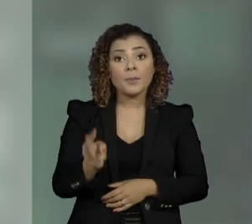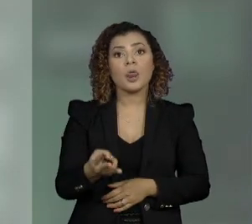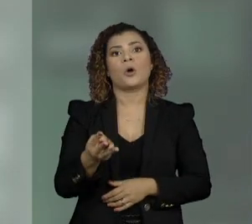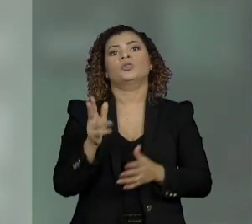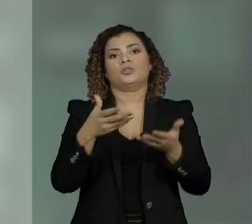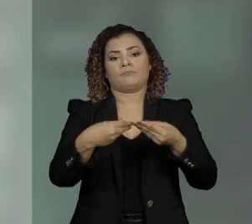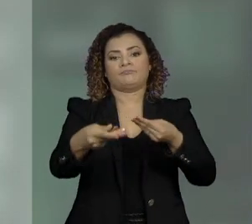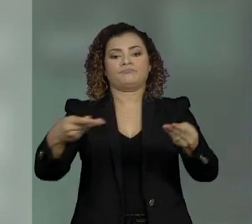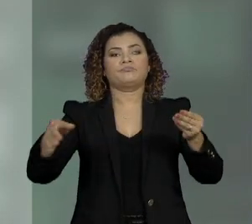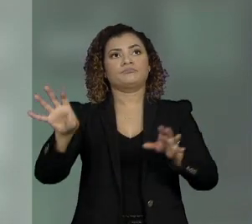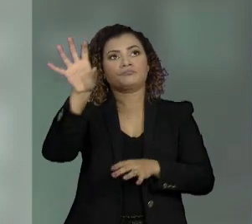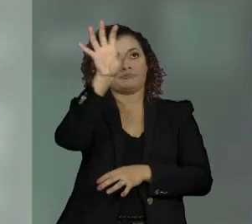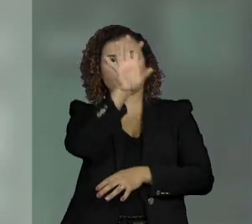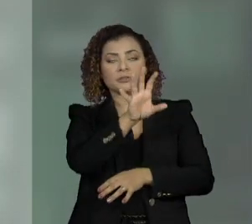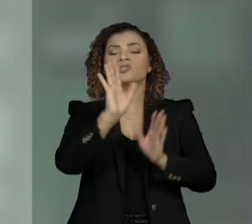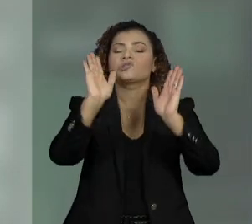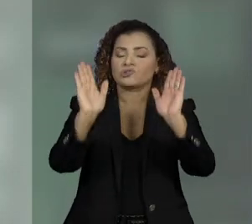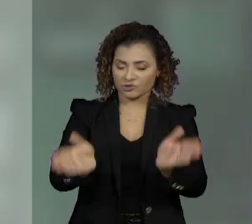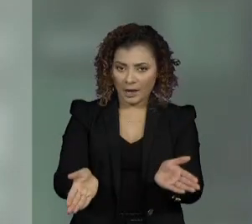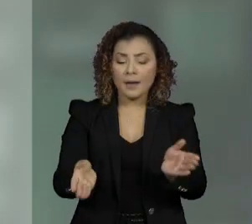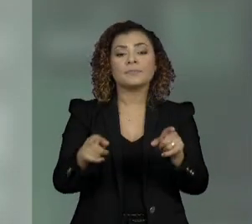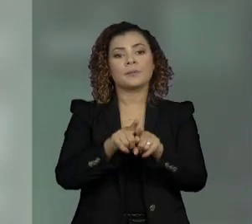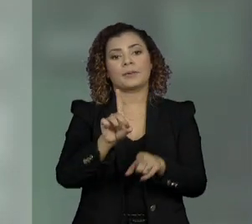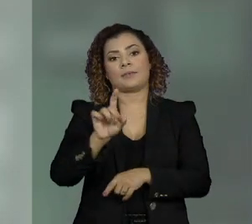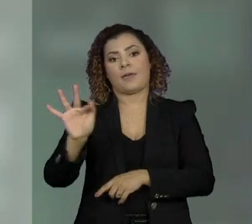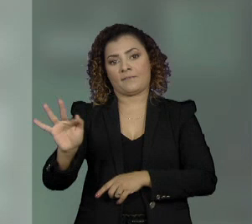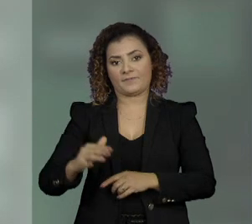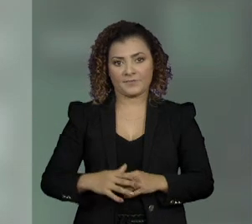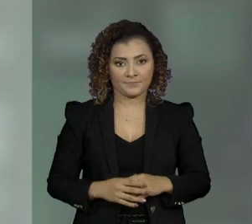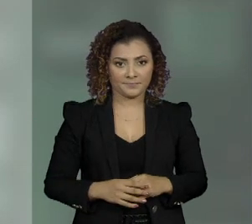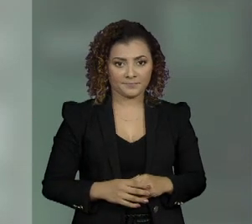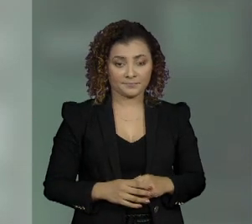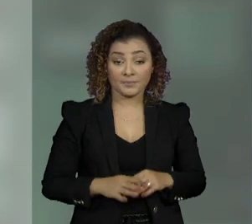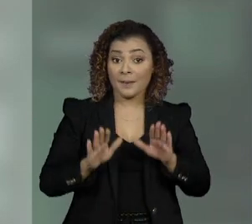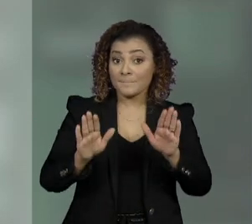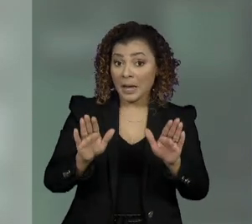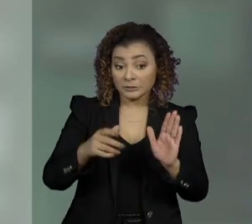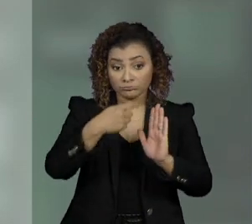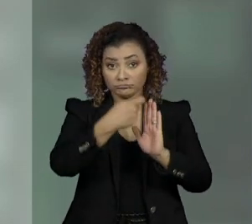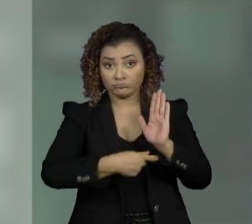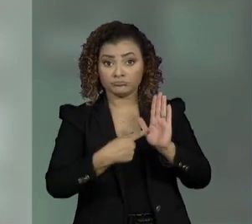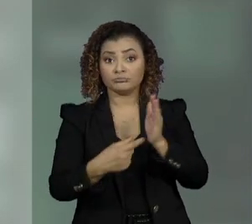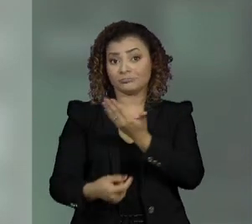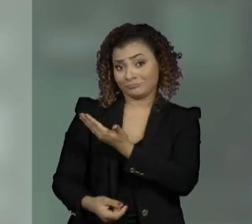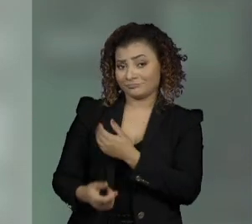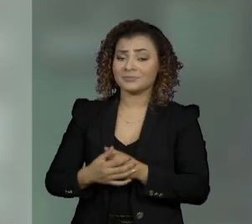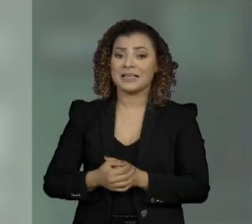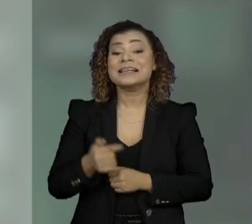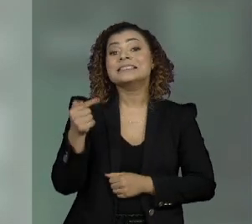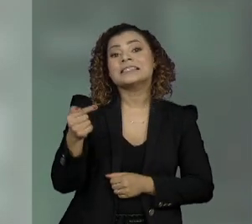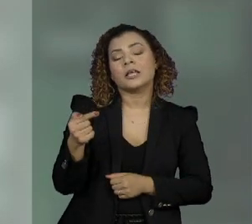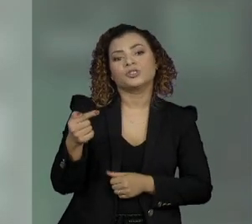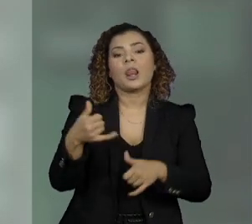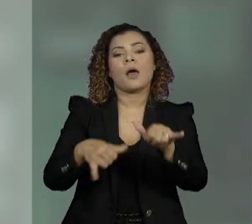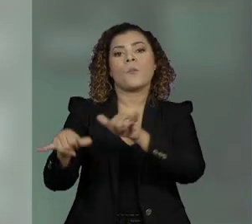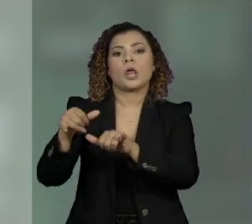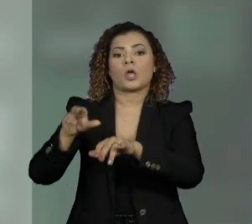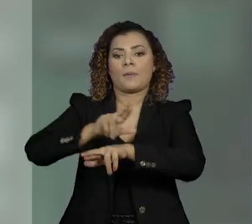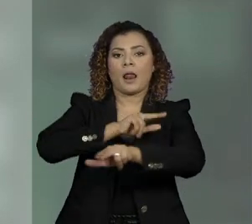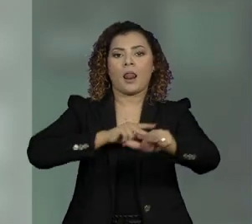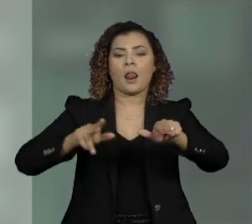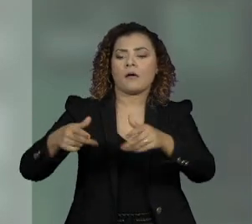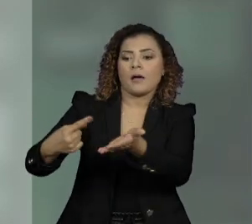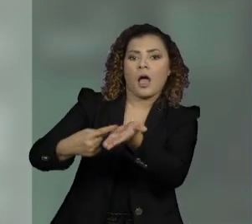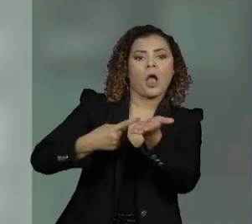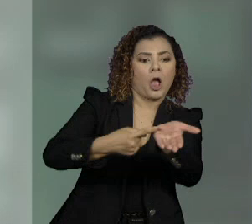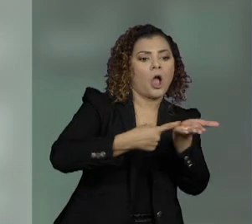foram distribuídas para todos os estados e Distrito Federal. Segundo a nota, acordos com 7 laboratórios diferentes